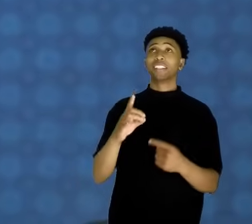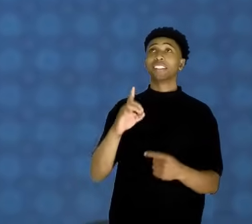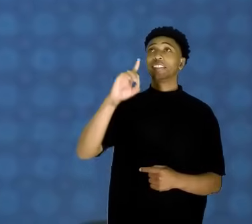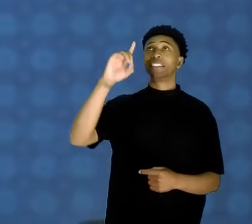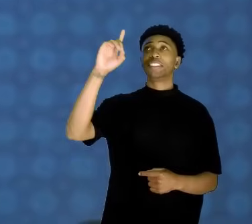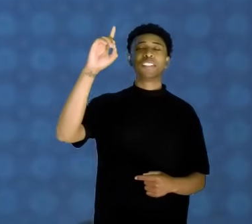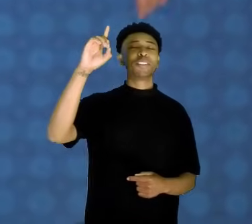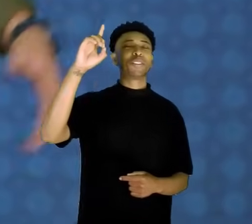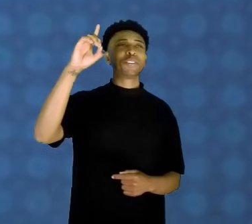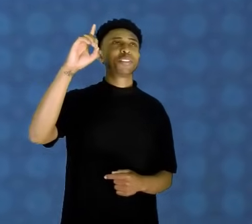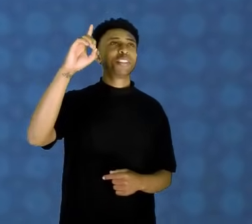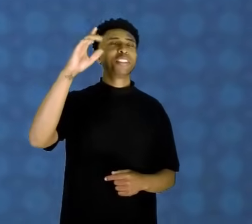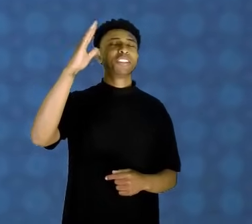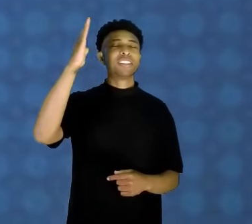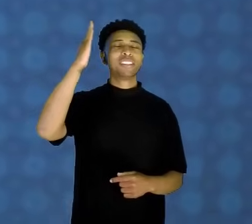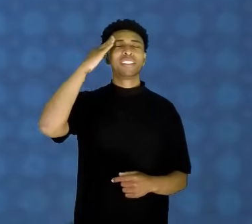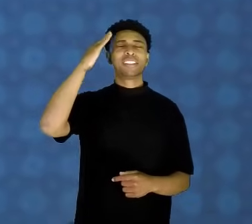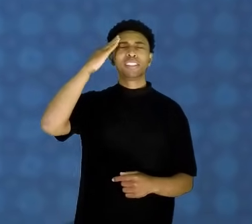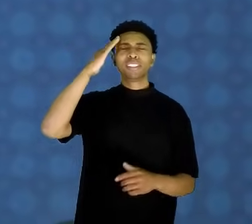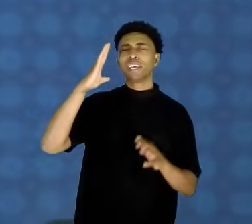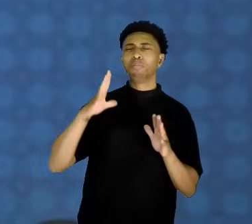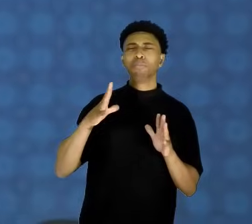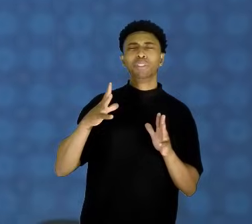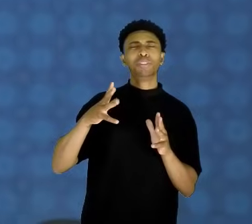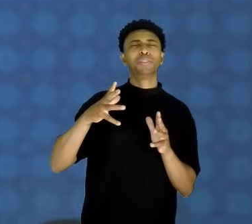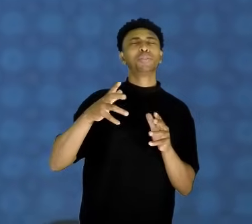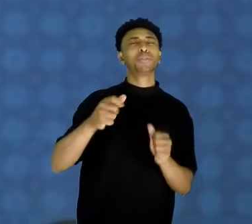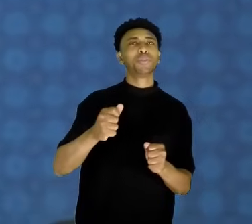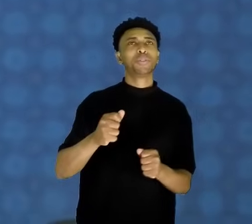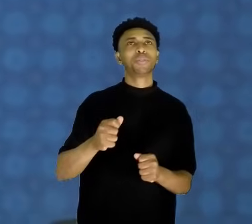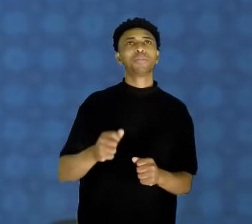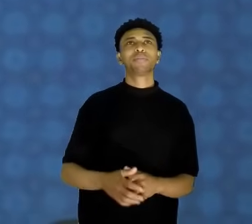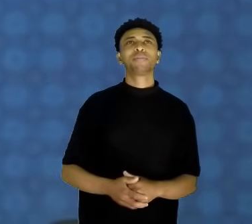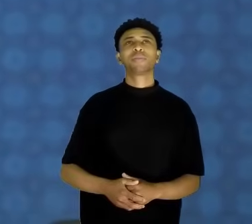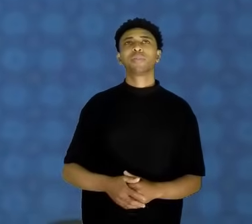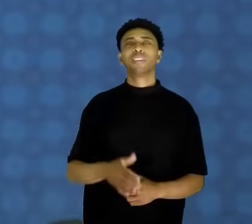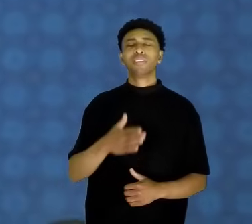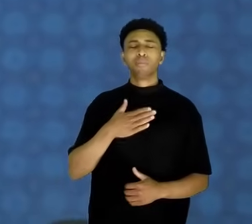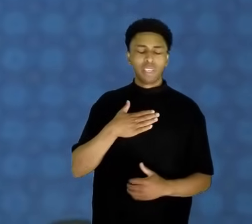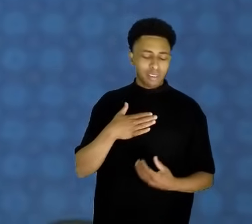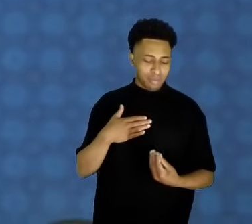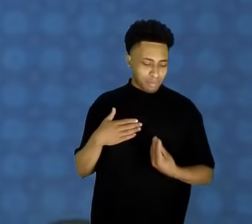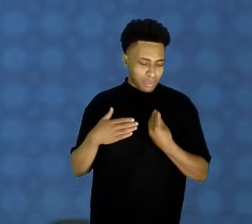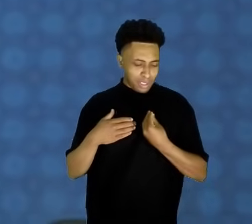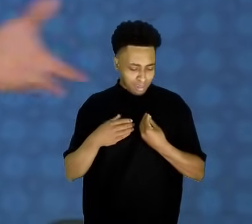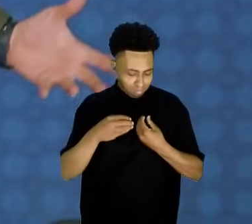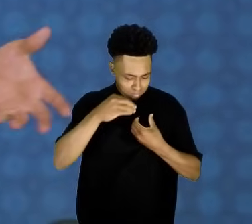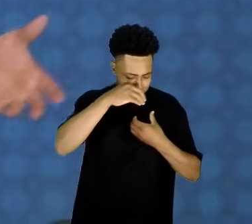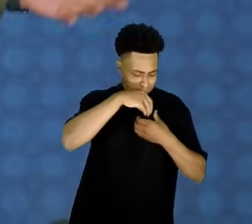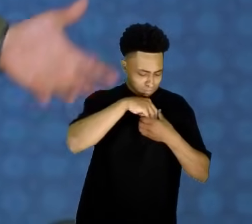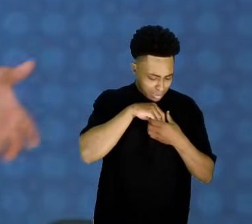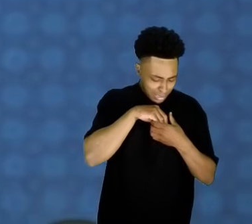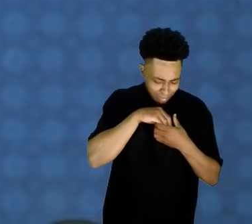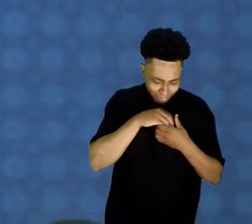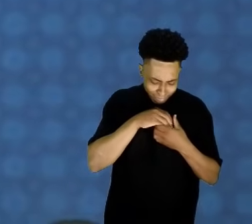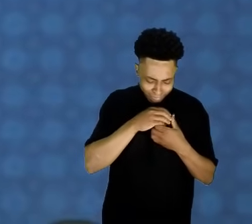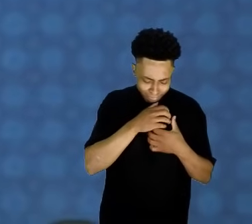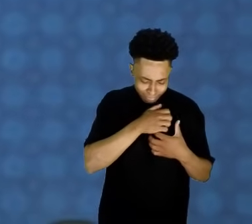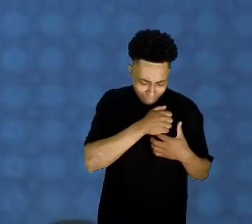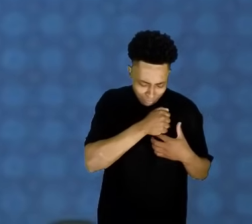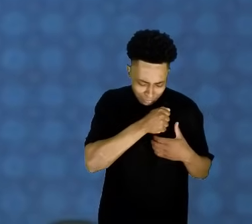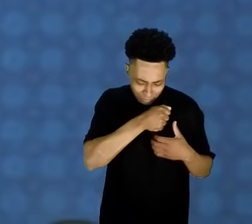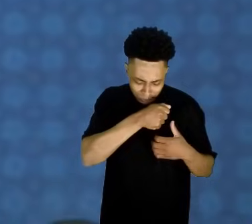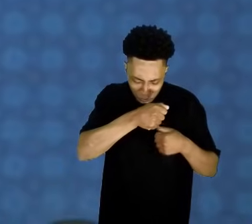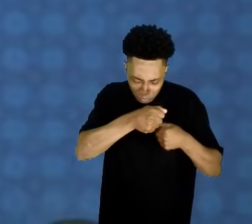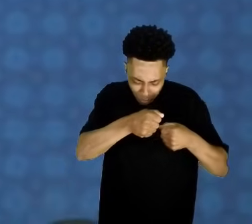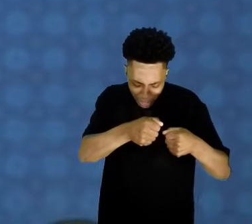você está sujo, você tem coisas dentro de você que fazem você ser um tolo ainda. Eu